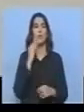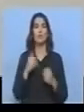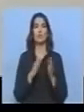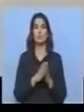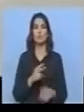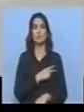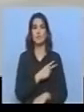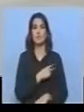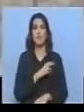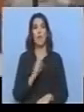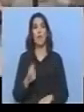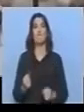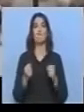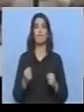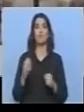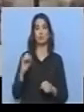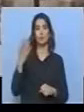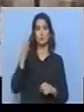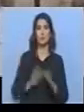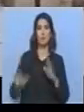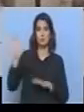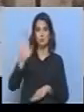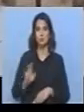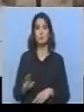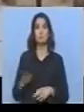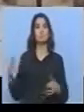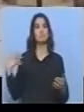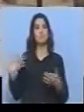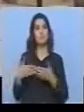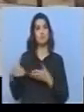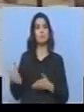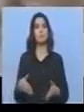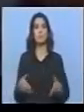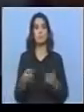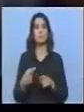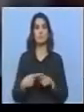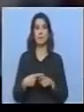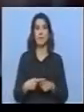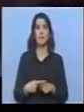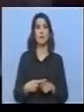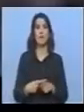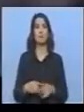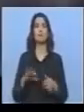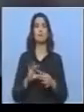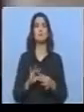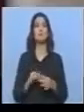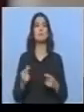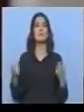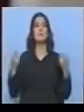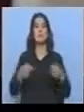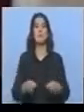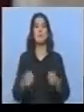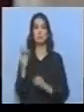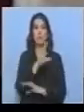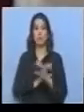menos as universidades mais fortes a nível nacional, têm feito um caminho muito interessante no que diz respeito ao financiamento